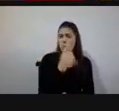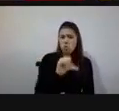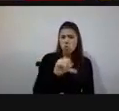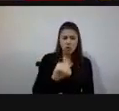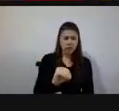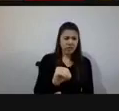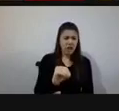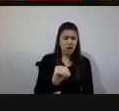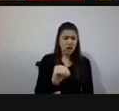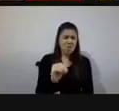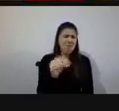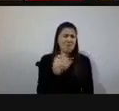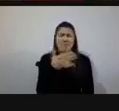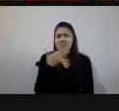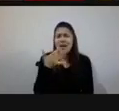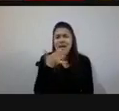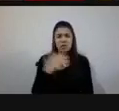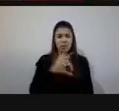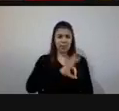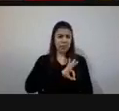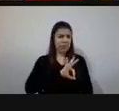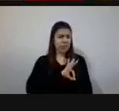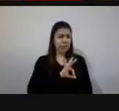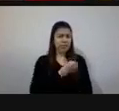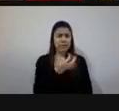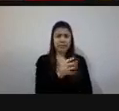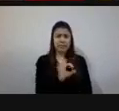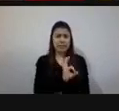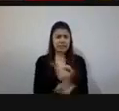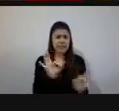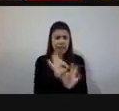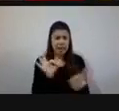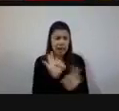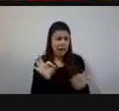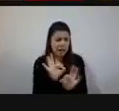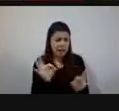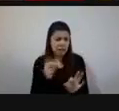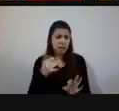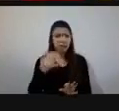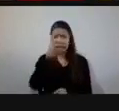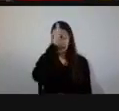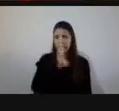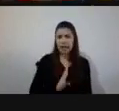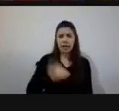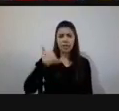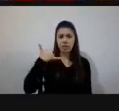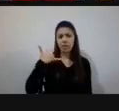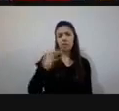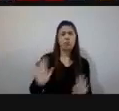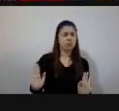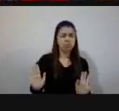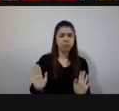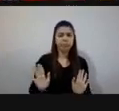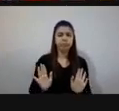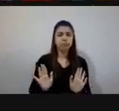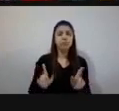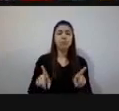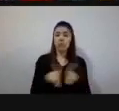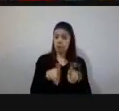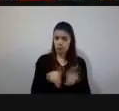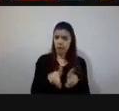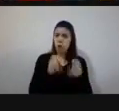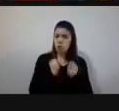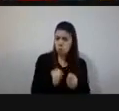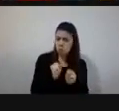custo, etc., e consegue ligar rapidamente. Pela internet, hoje em dia, dá para fazer a denúncia, por exemplo, para o Disque 100,